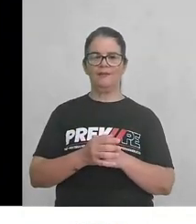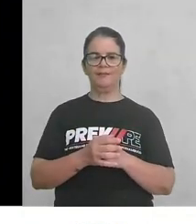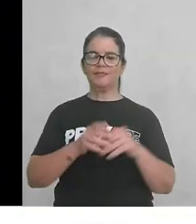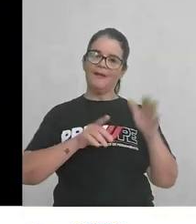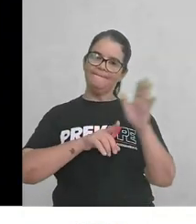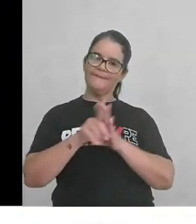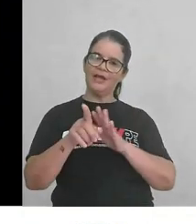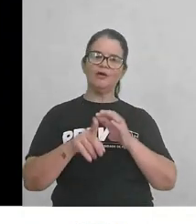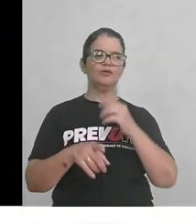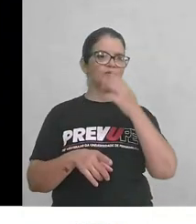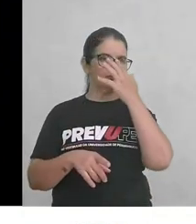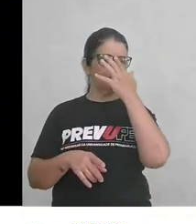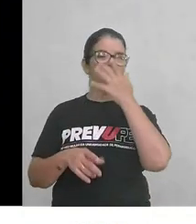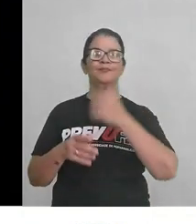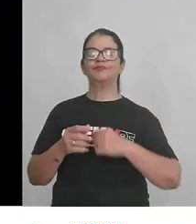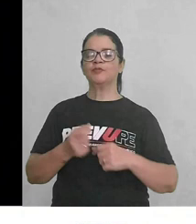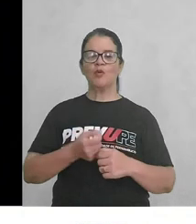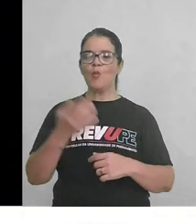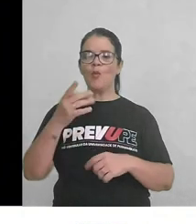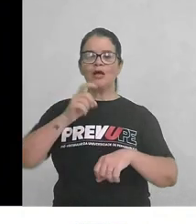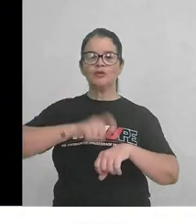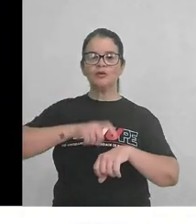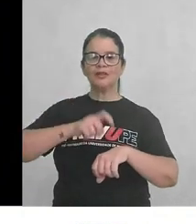aquela pesquisa. Então,